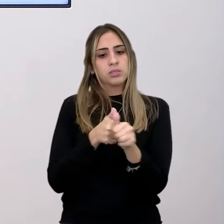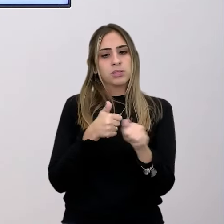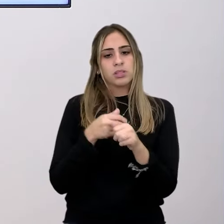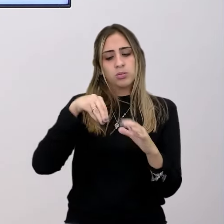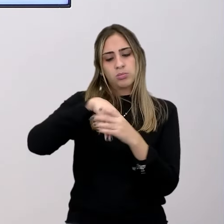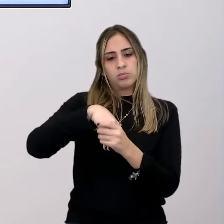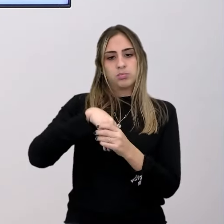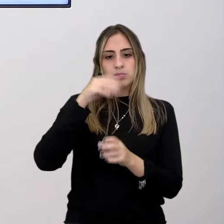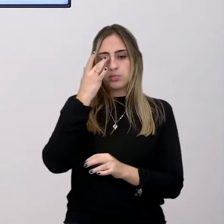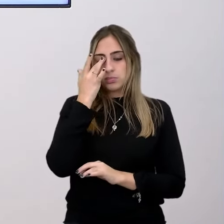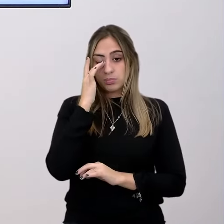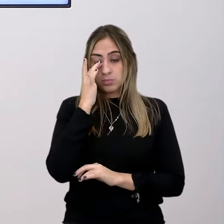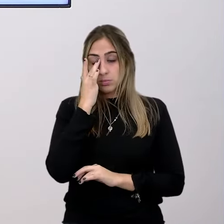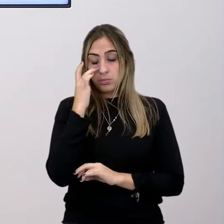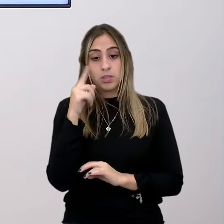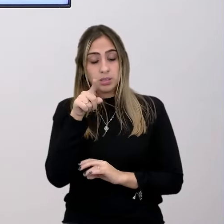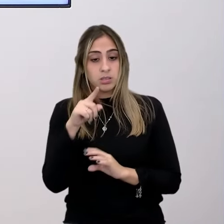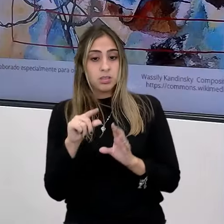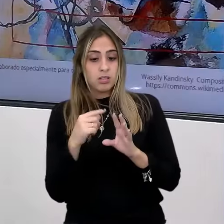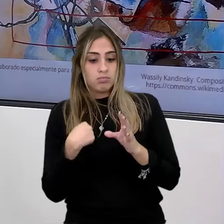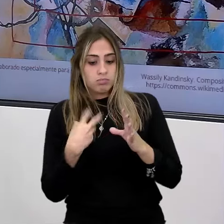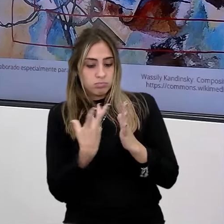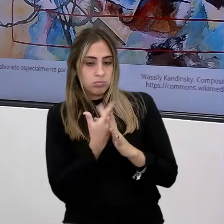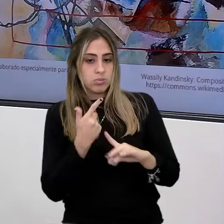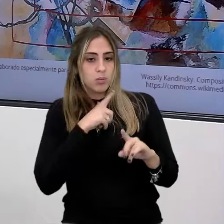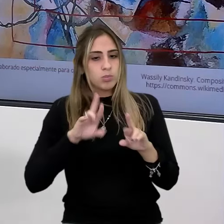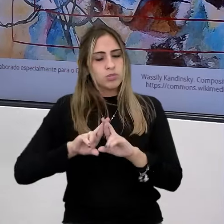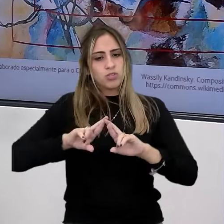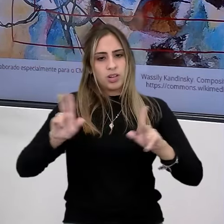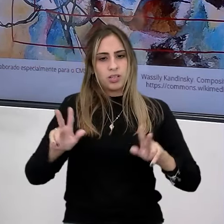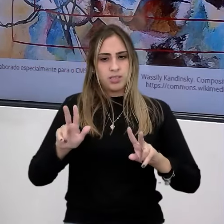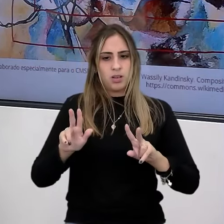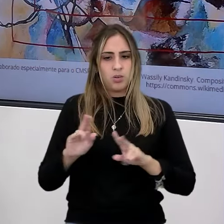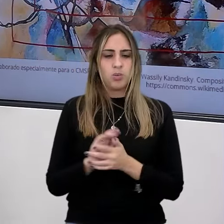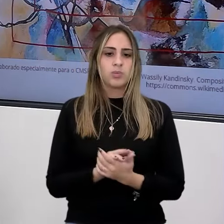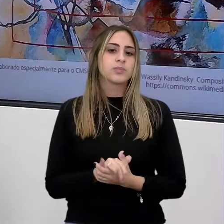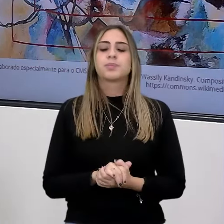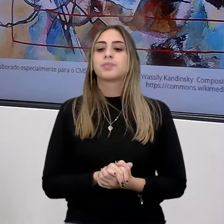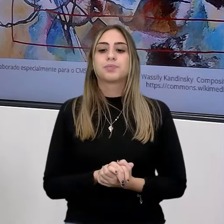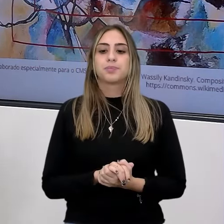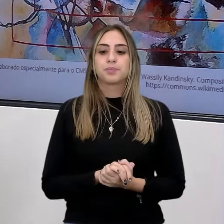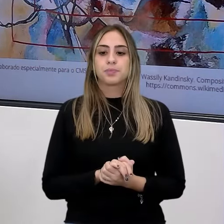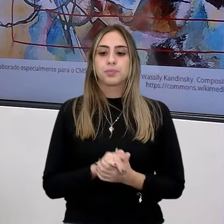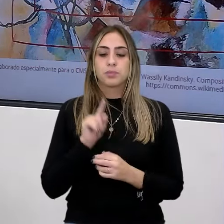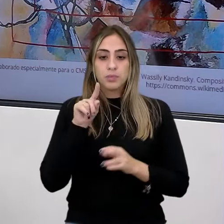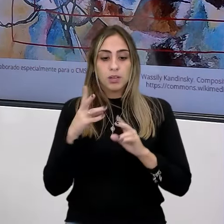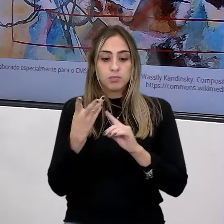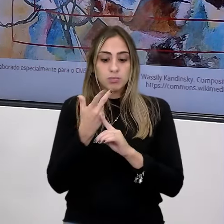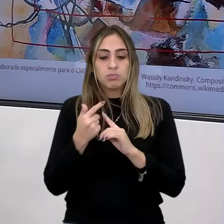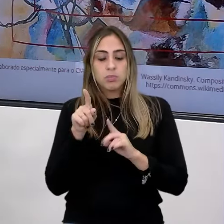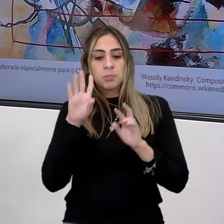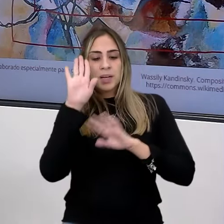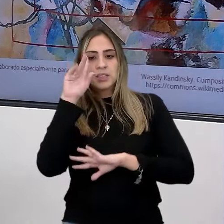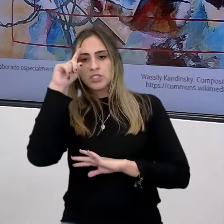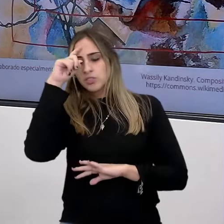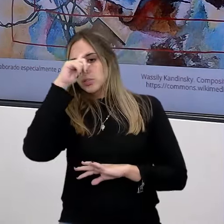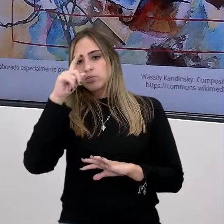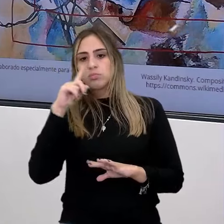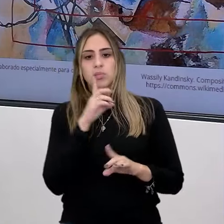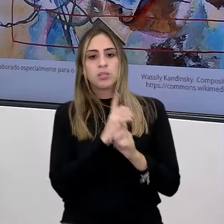para o centro nessa obra aqui nós temos um diferencial de que essa obra fica mais difícil você encontrar